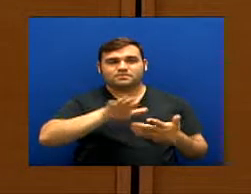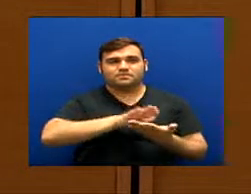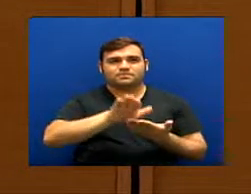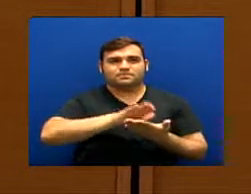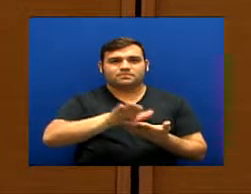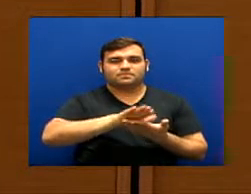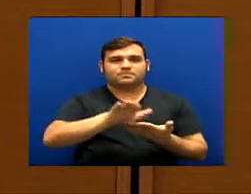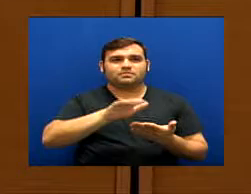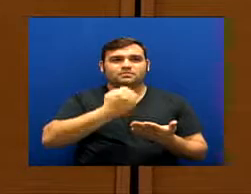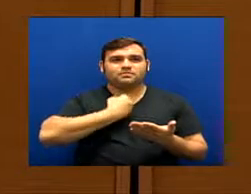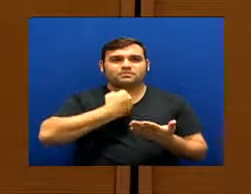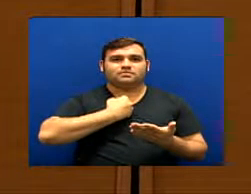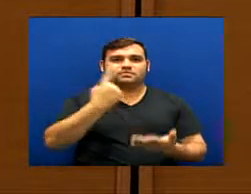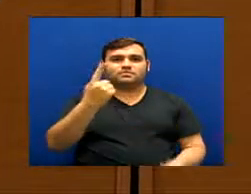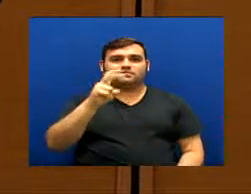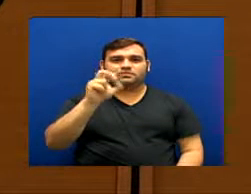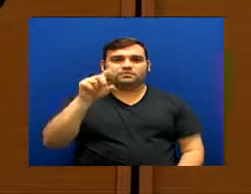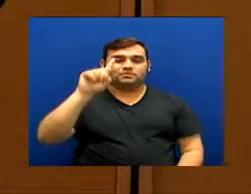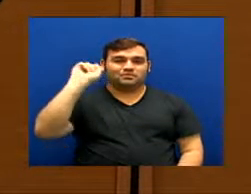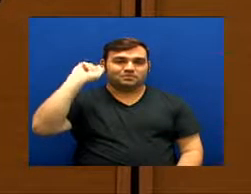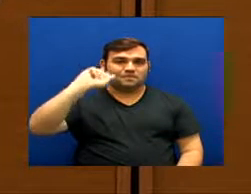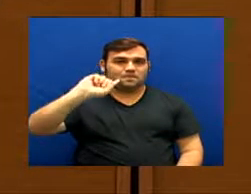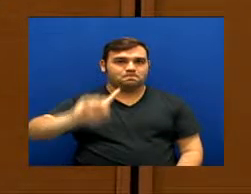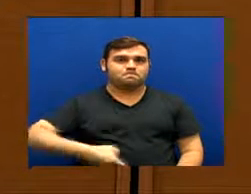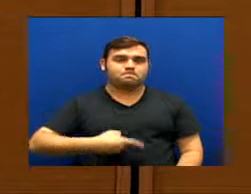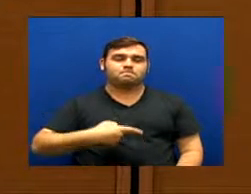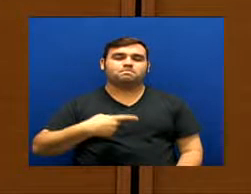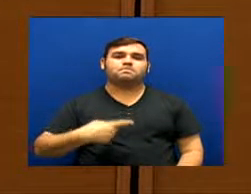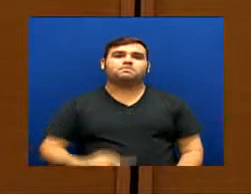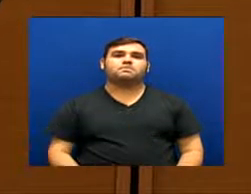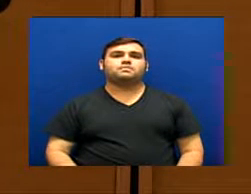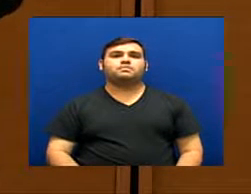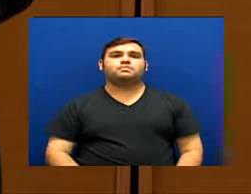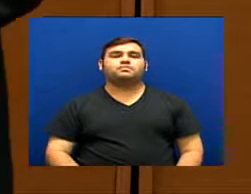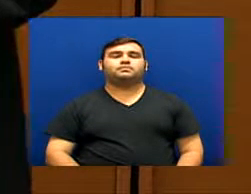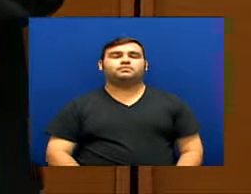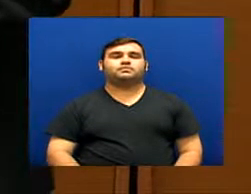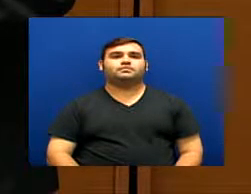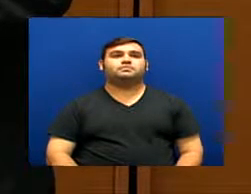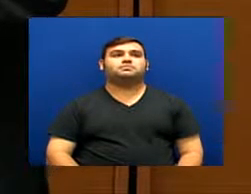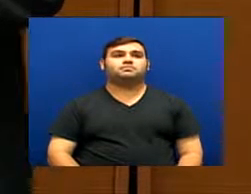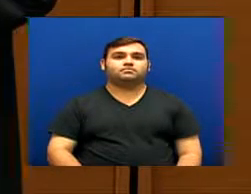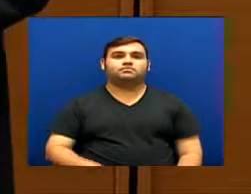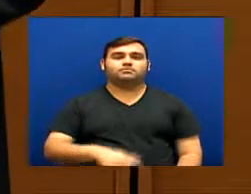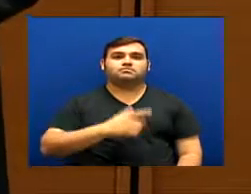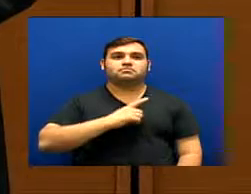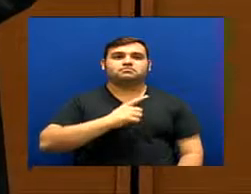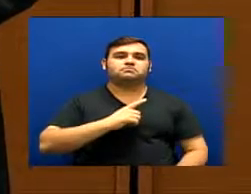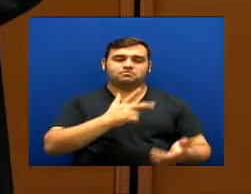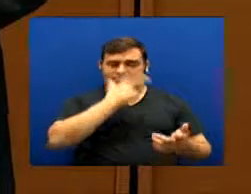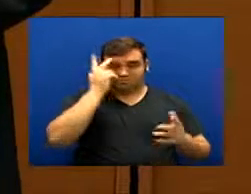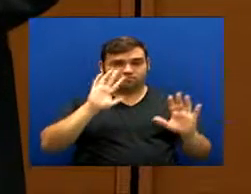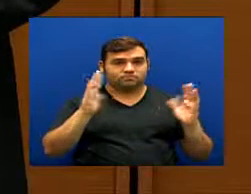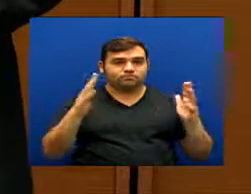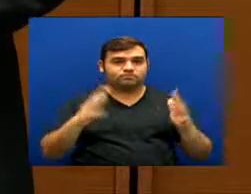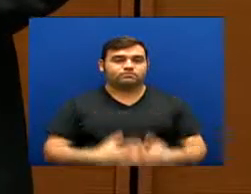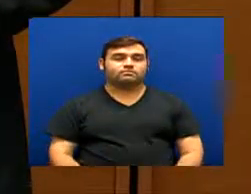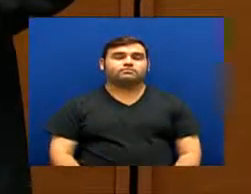empenho, convidamos o vereador Pastor Luiz Santos para fazer a entrega dos votos de congratulação aos homenageados dessa